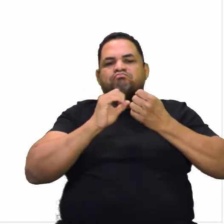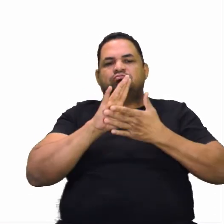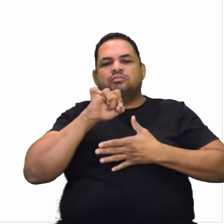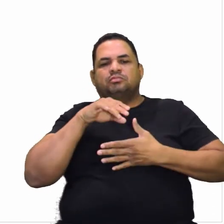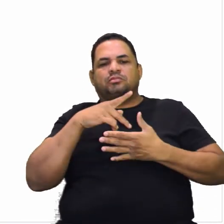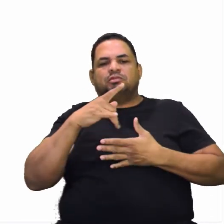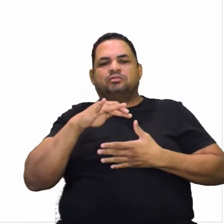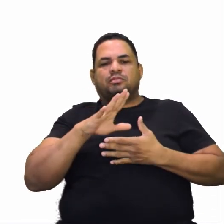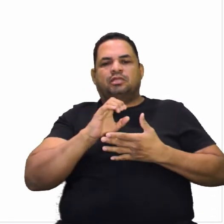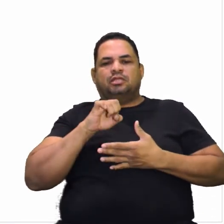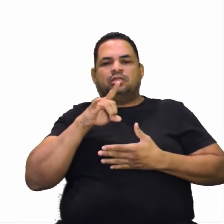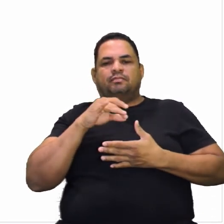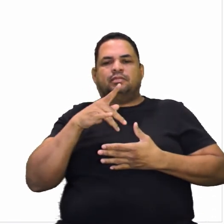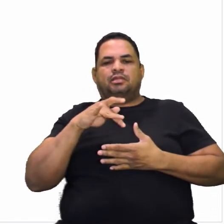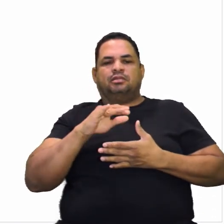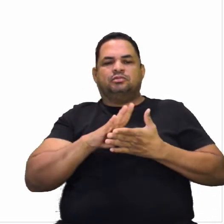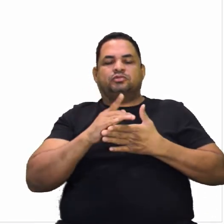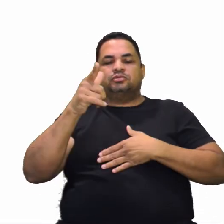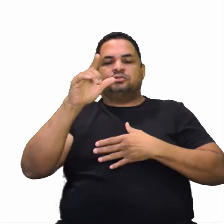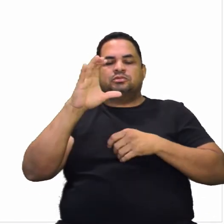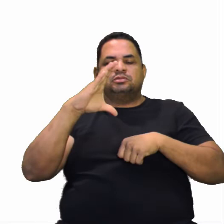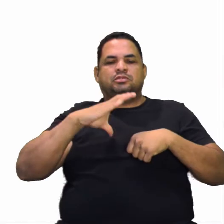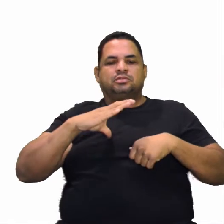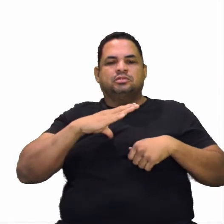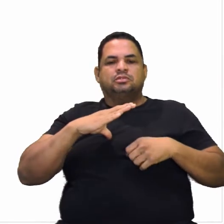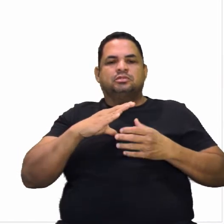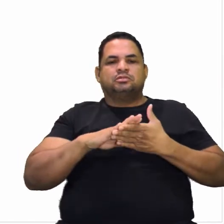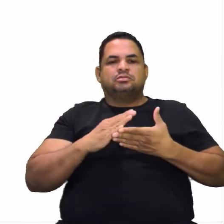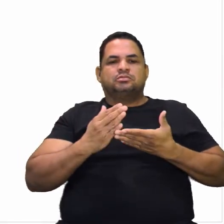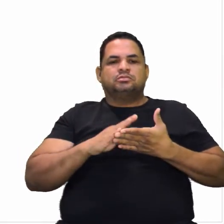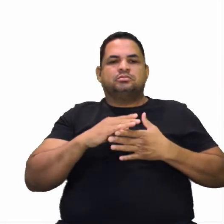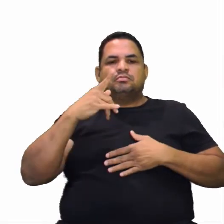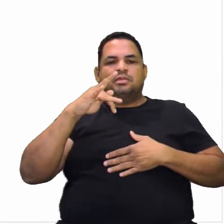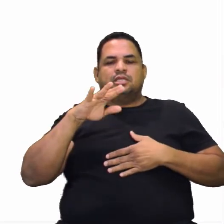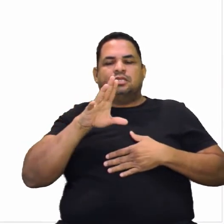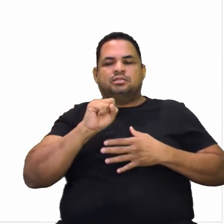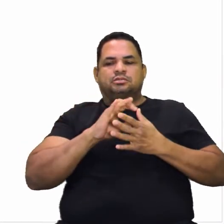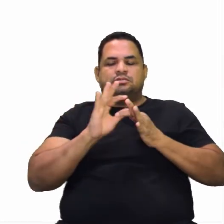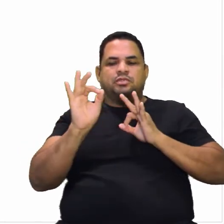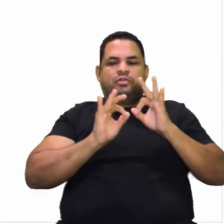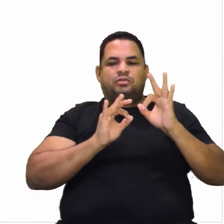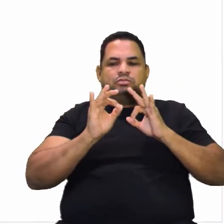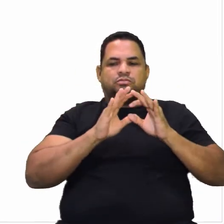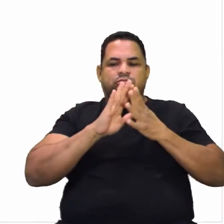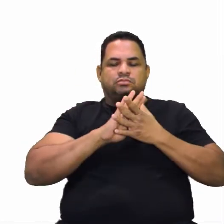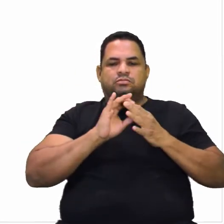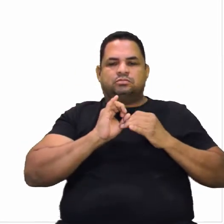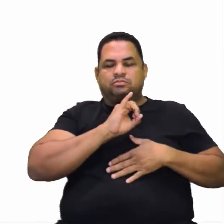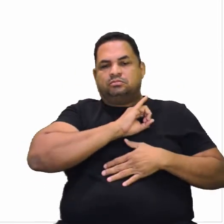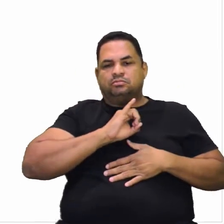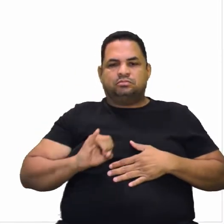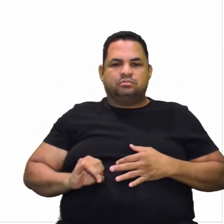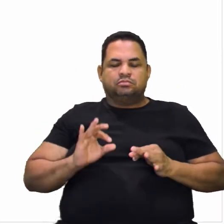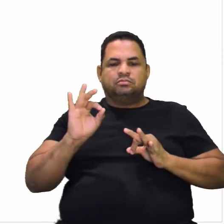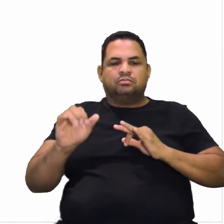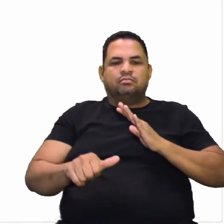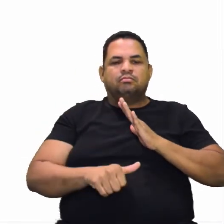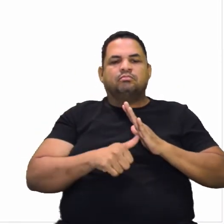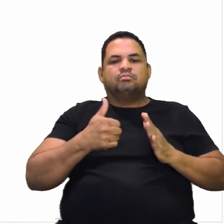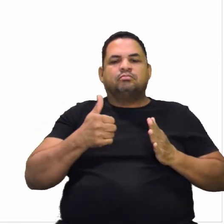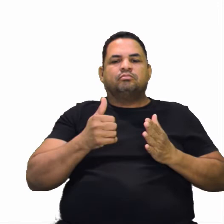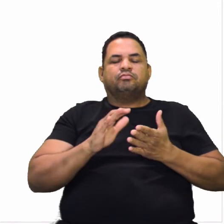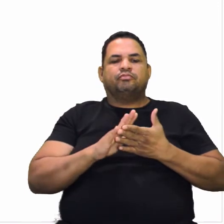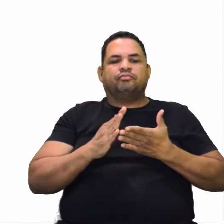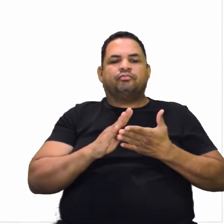Erétria, Plateia, entre outras. Os persas que estavam formando aqui o império, as cidades-estados pela primeira vez vão aí